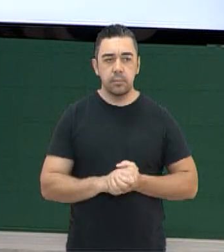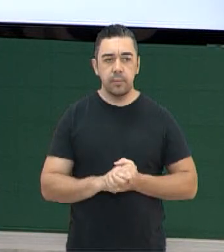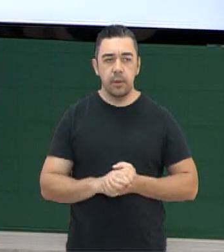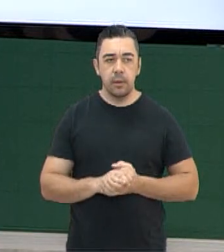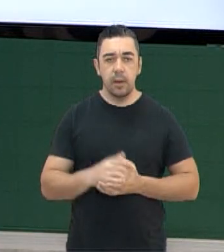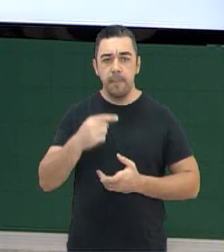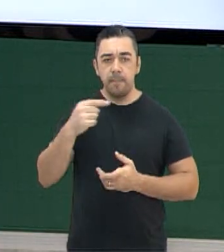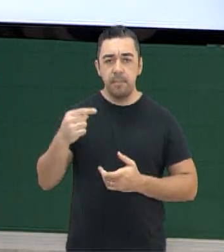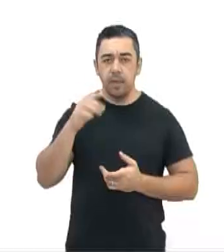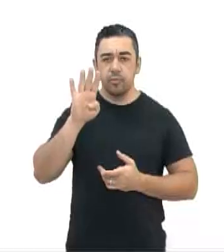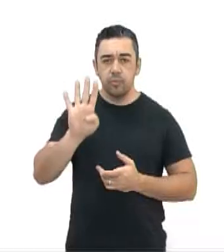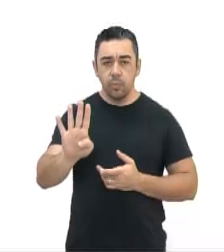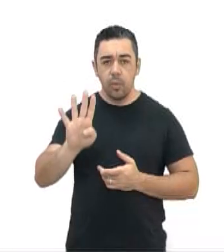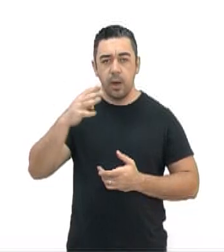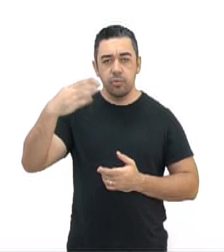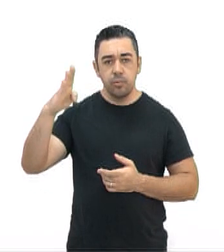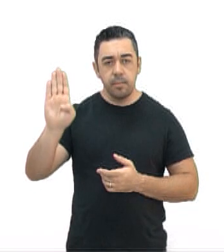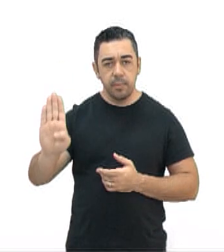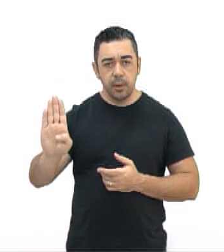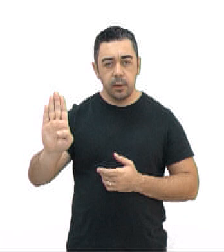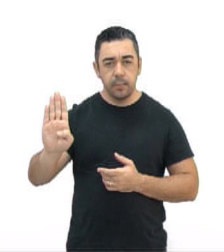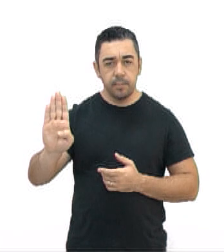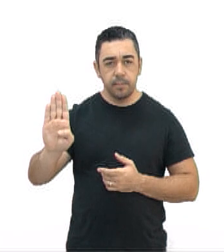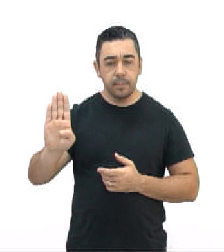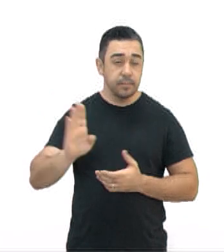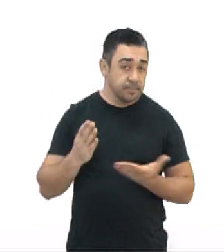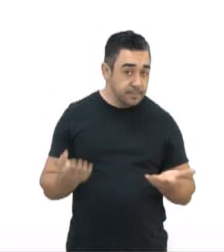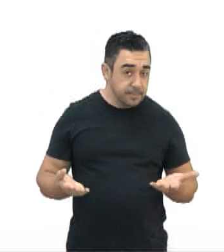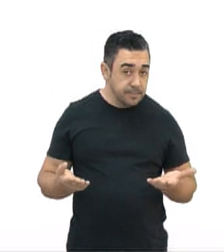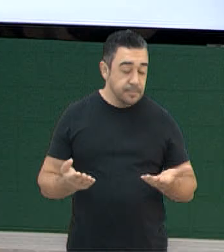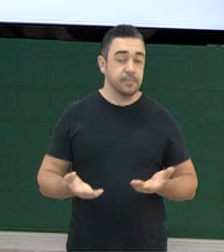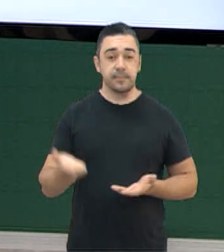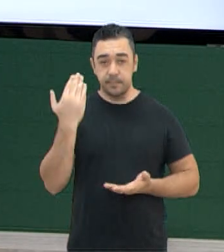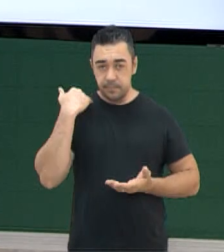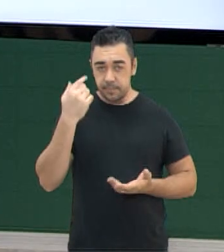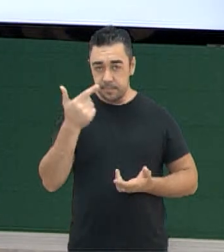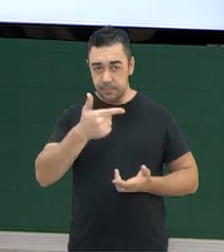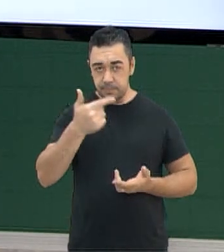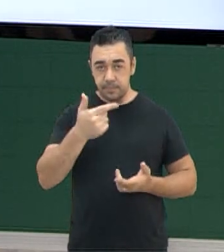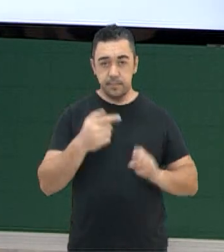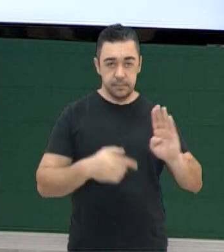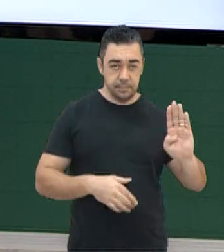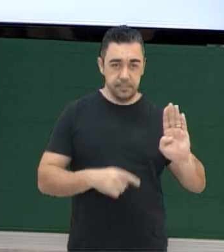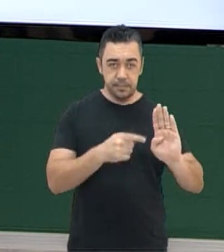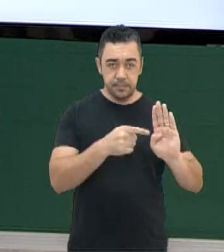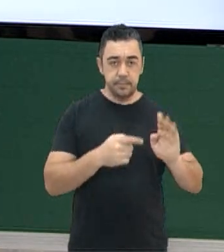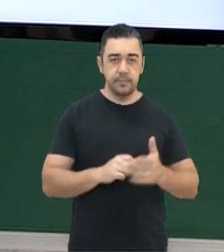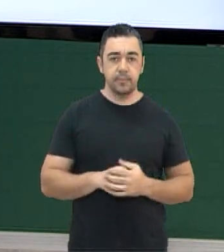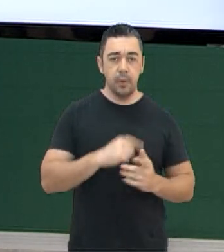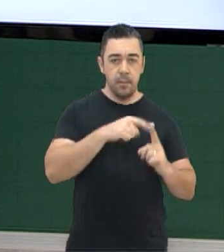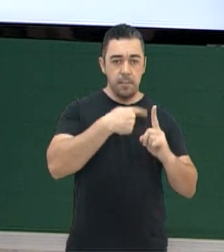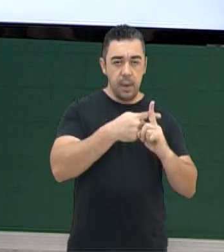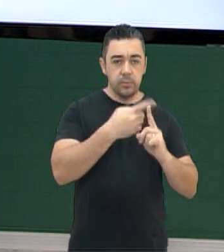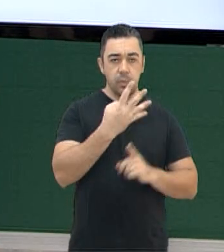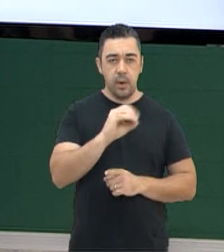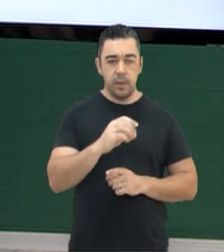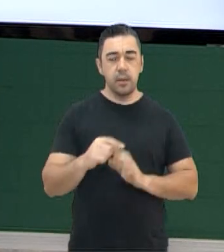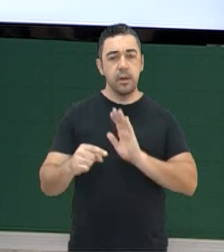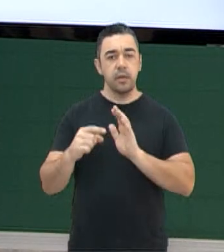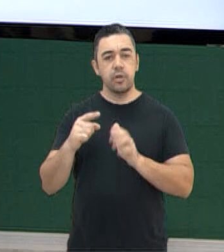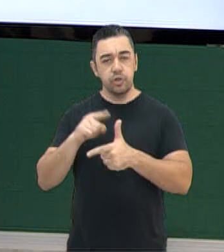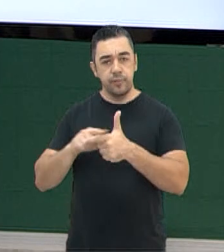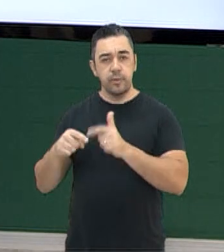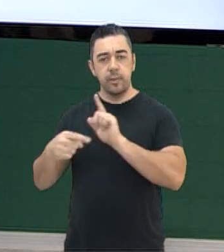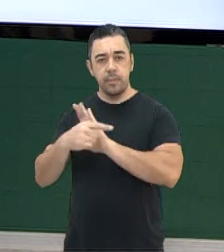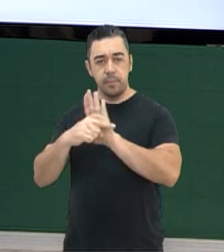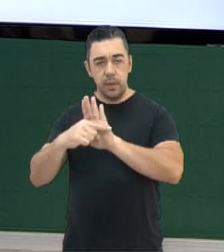ficar a minha resposta? Menos 4AB. Vamos para o segundo? Mais 40 divididos por menos 10,